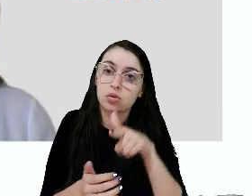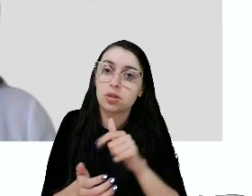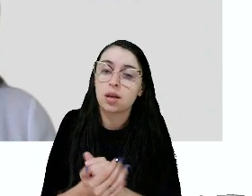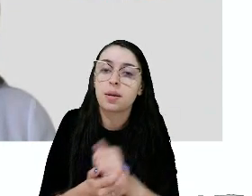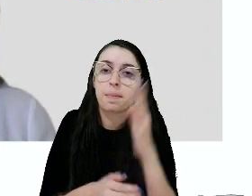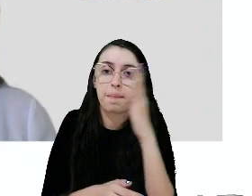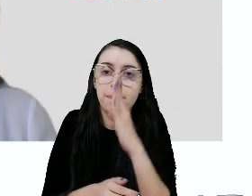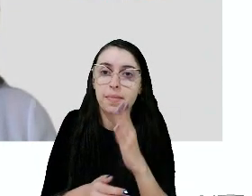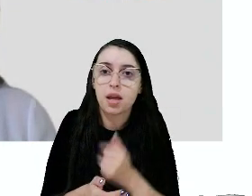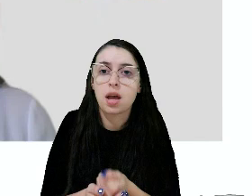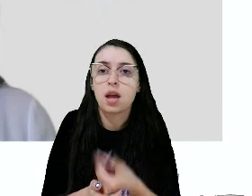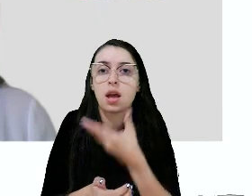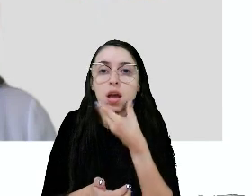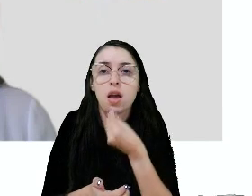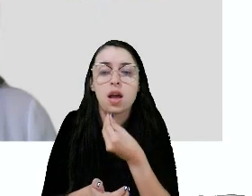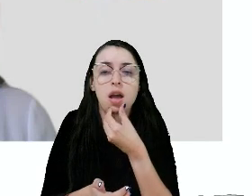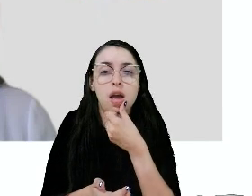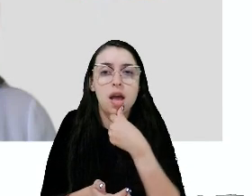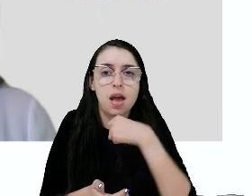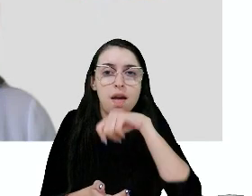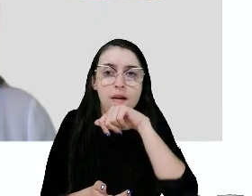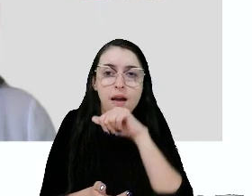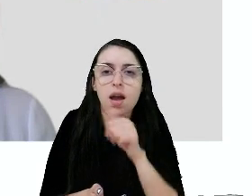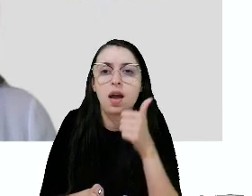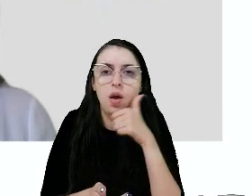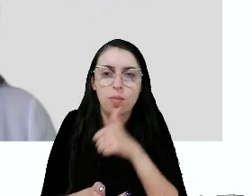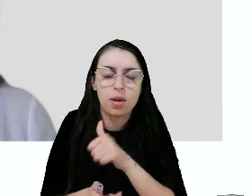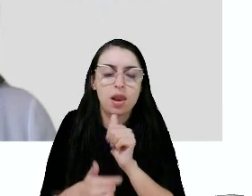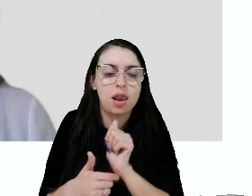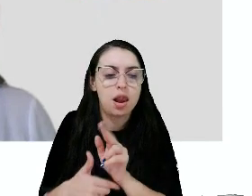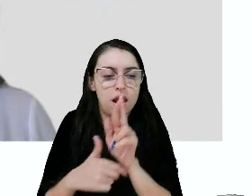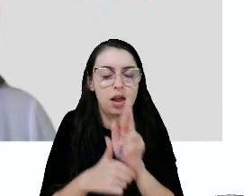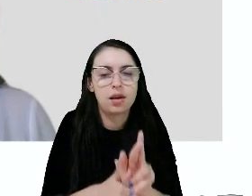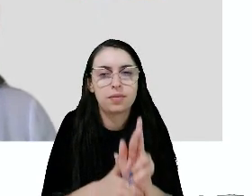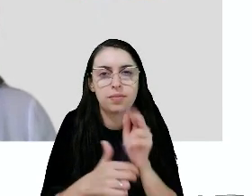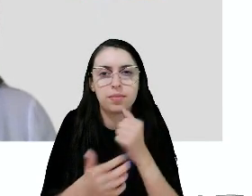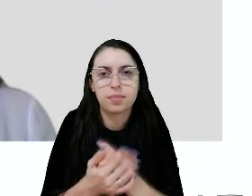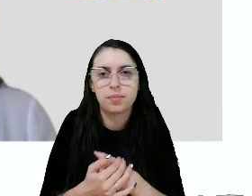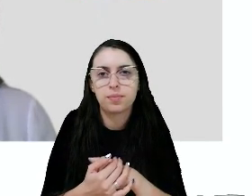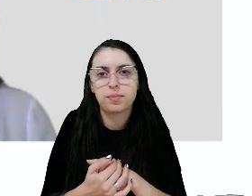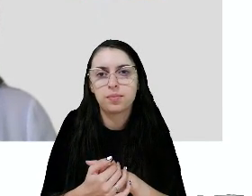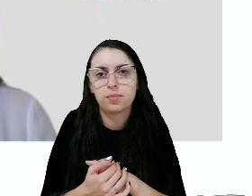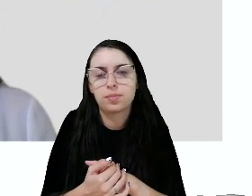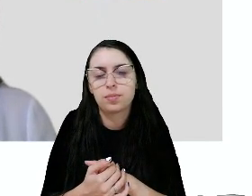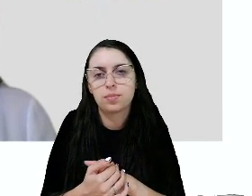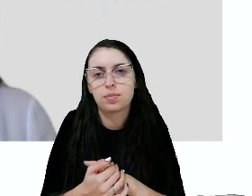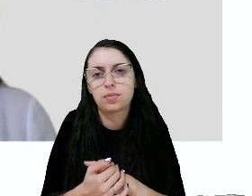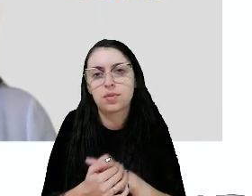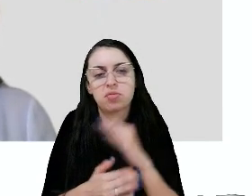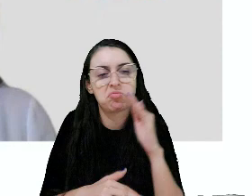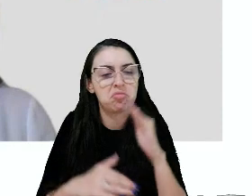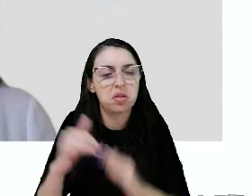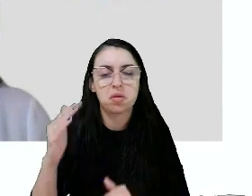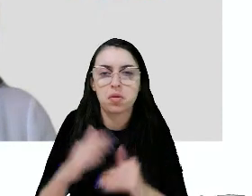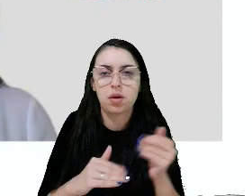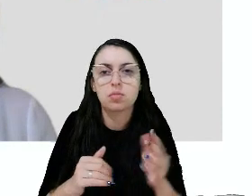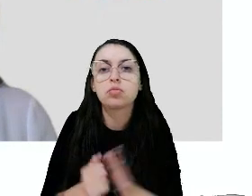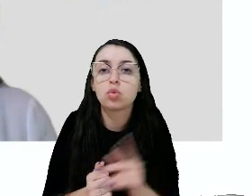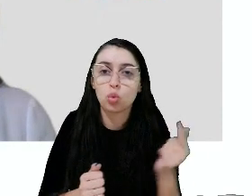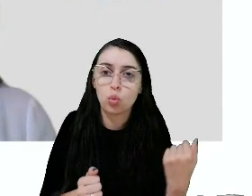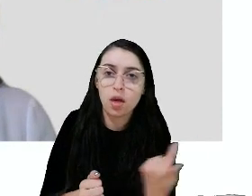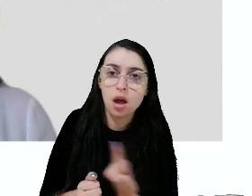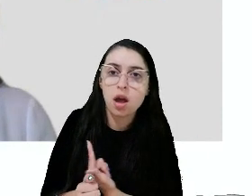repetir, pátrio do pai, a mulher é a colaboradora, na chefia, no pátrio poder e no que mais